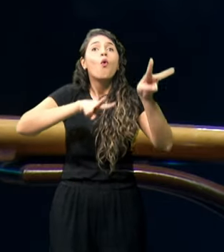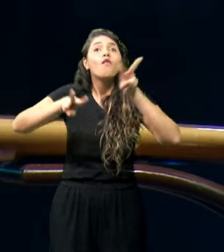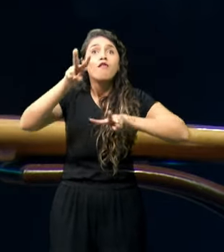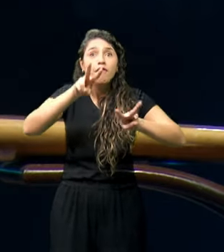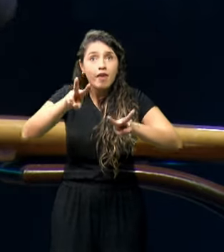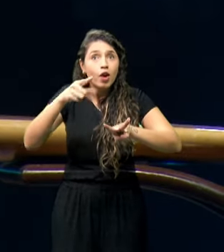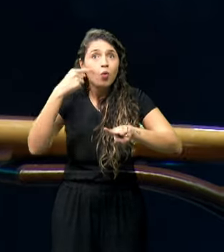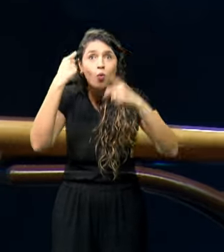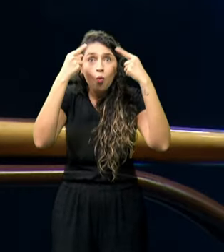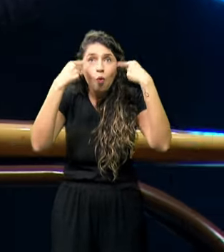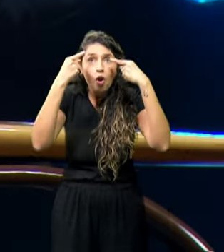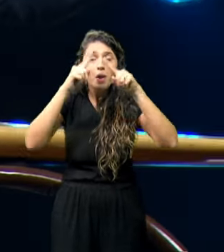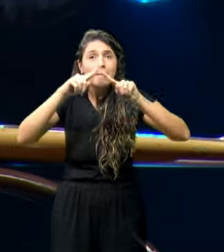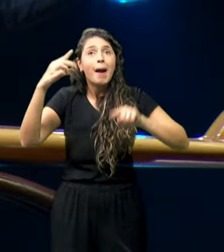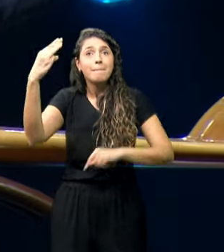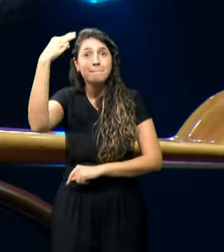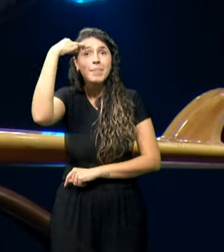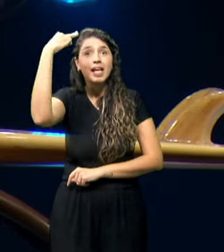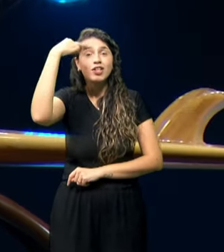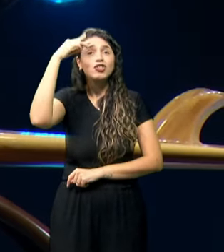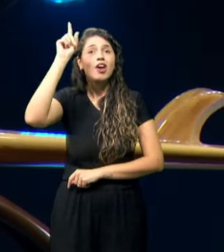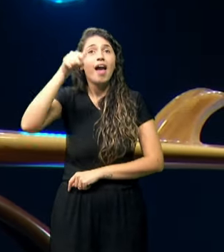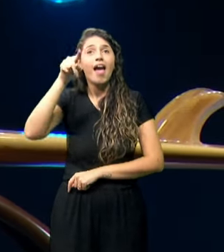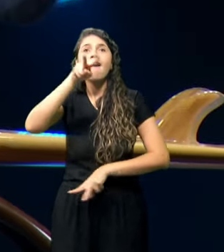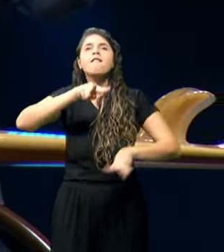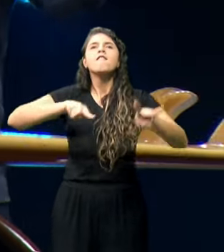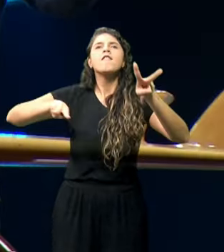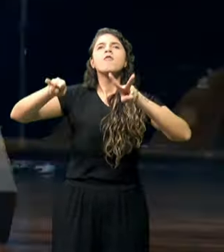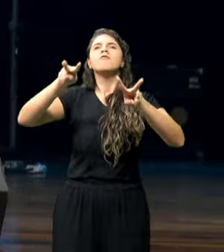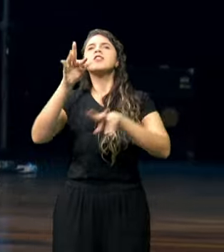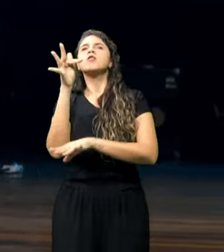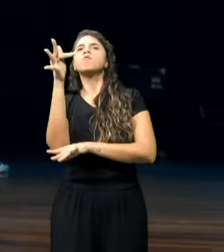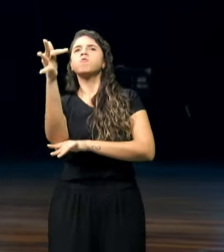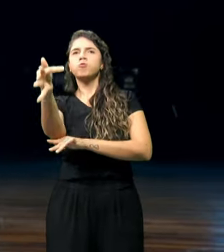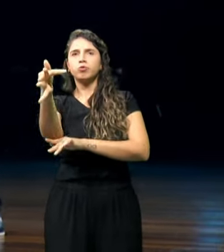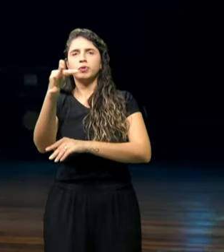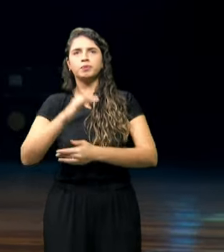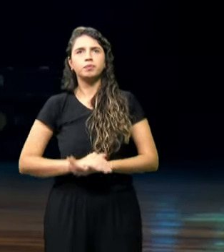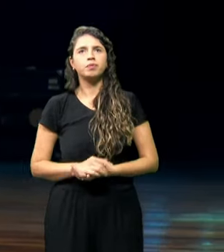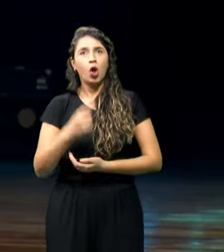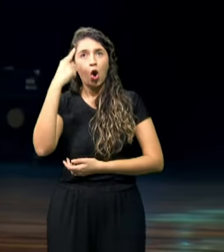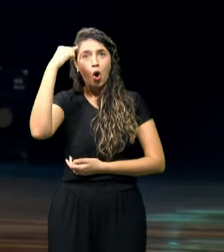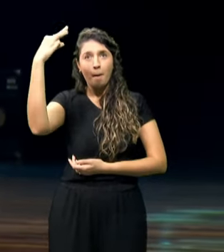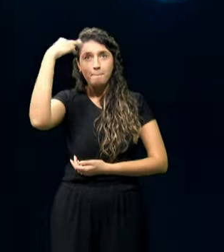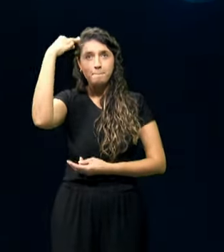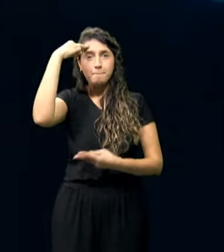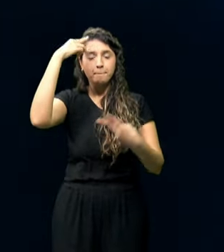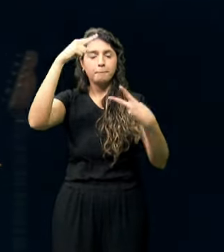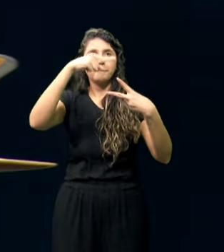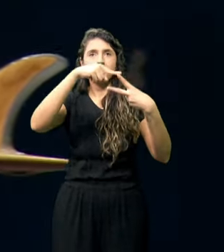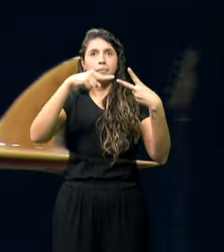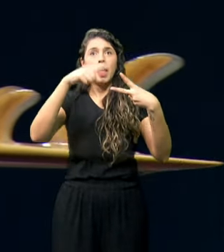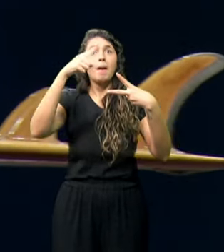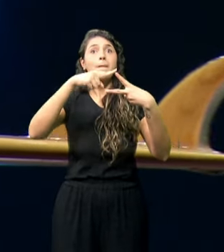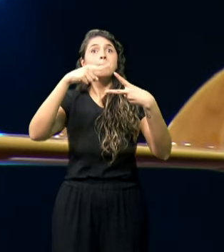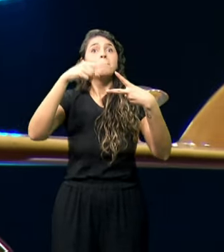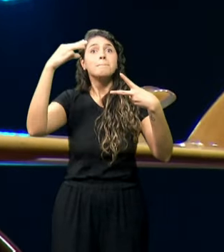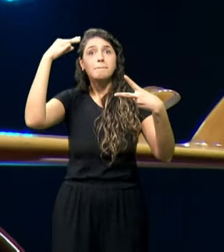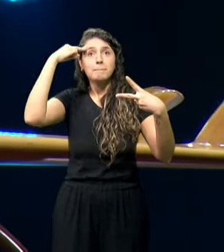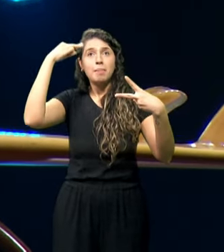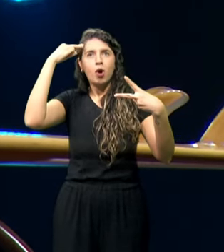uma visão. No processo mental, você tem duas coisas, memória e imaginação.